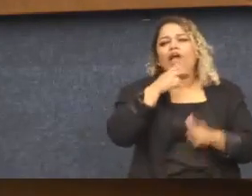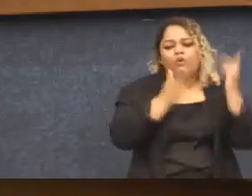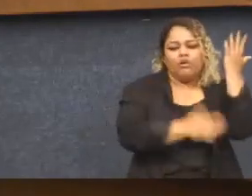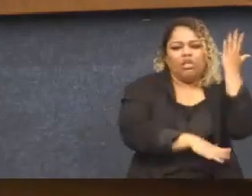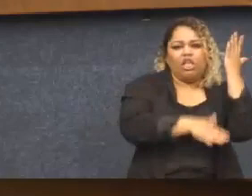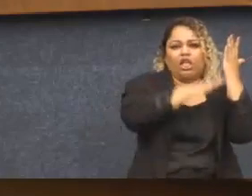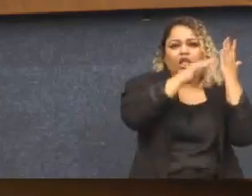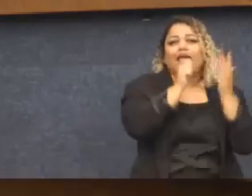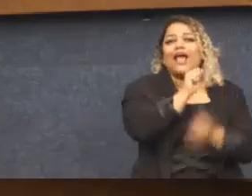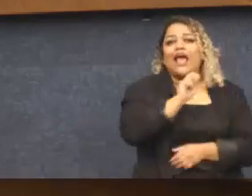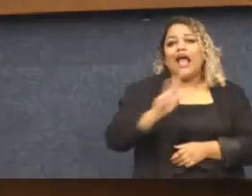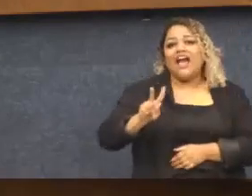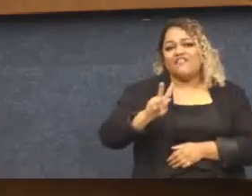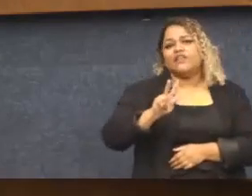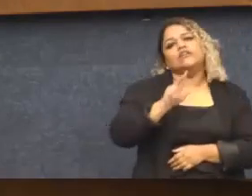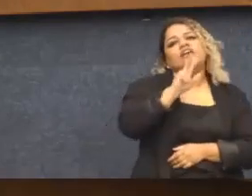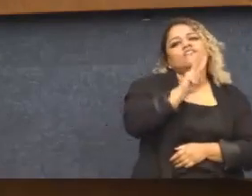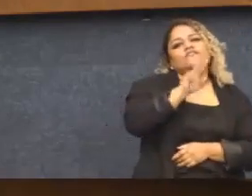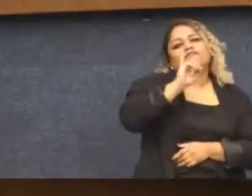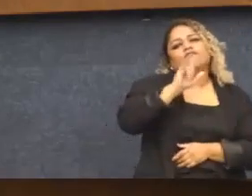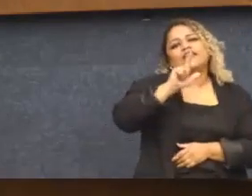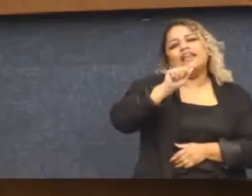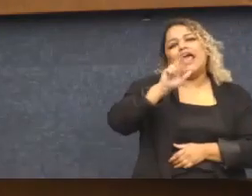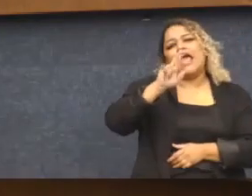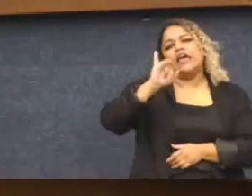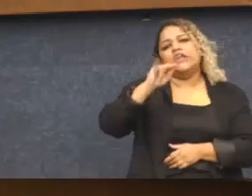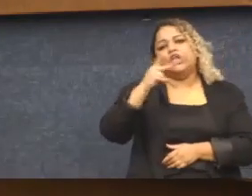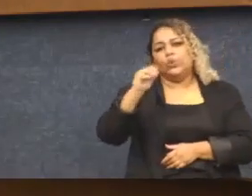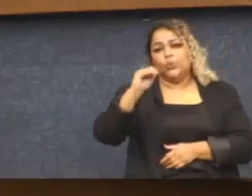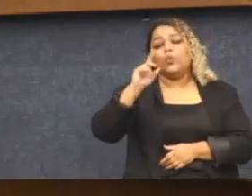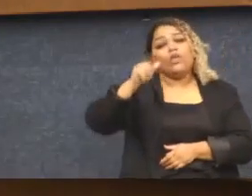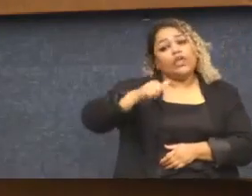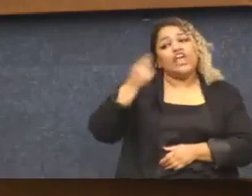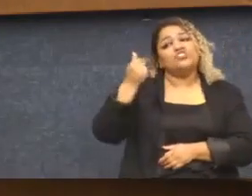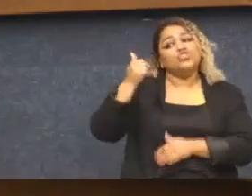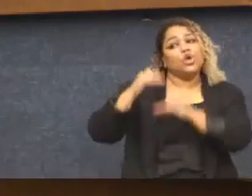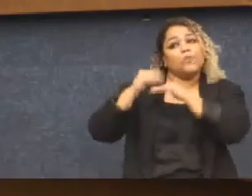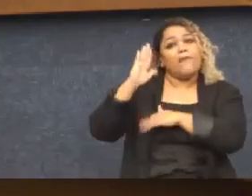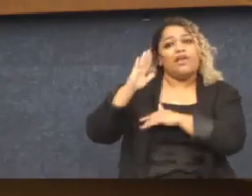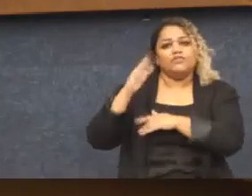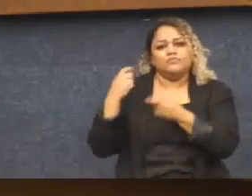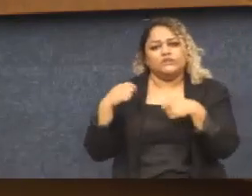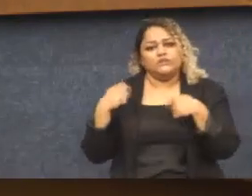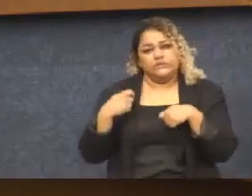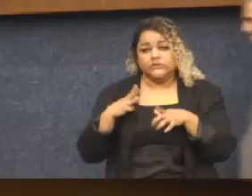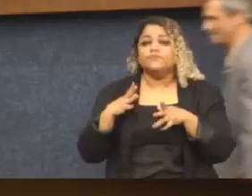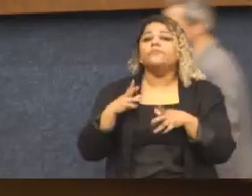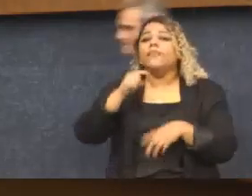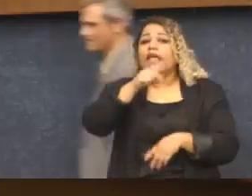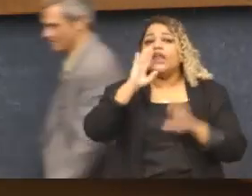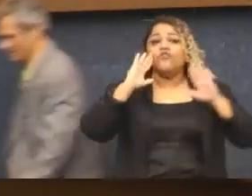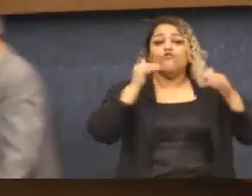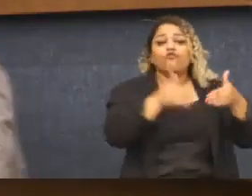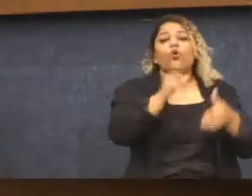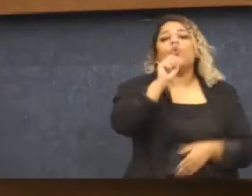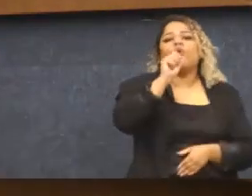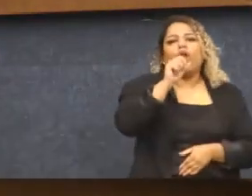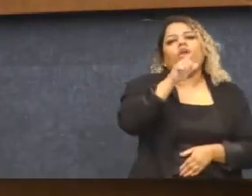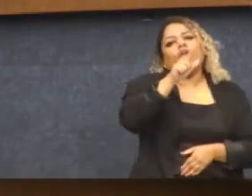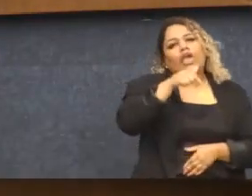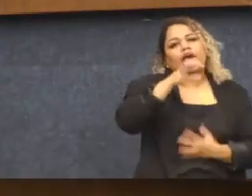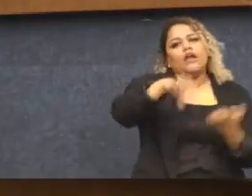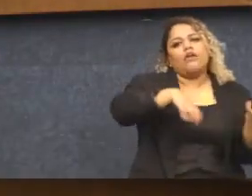que na verdade era um dinheiro muito maior, ele tinha o foco, a questão da regularização do